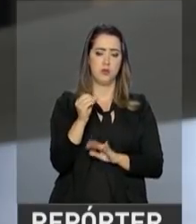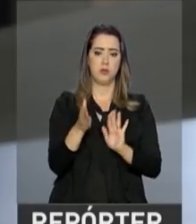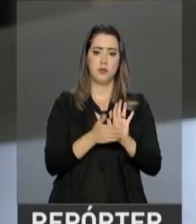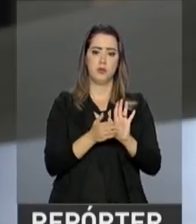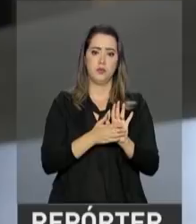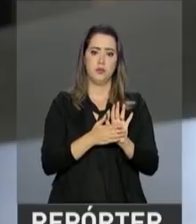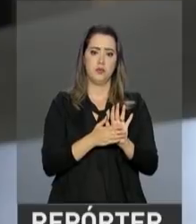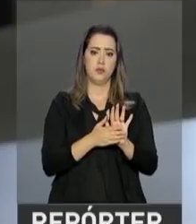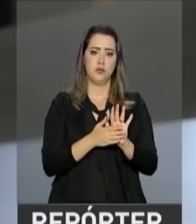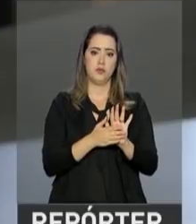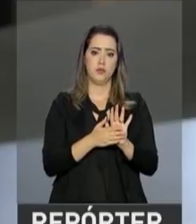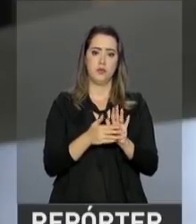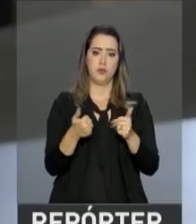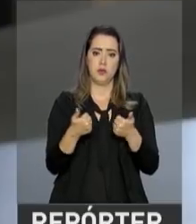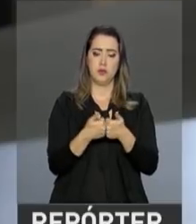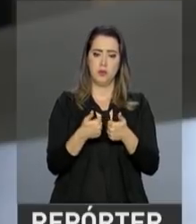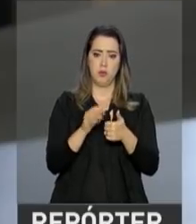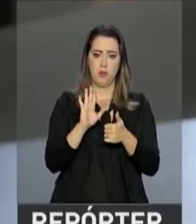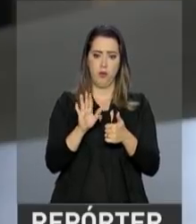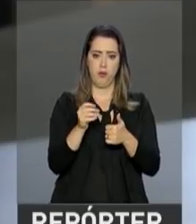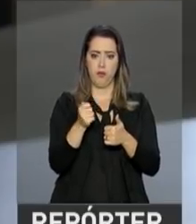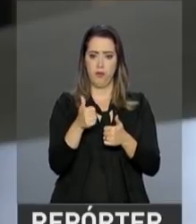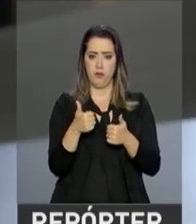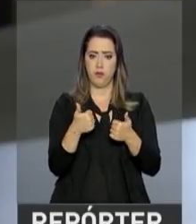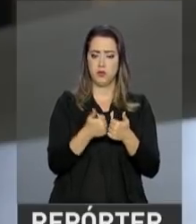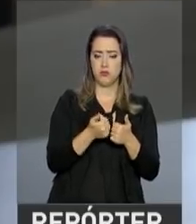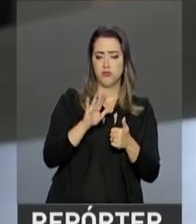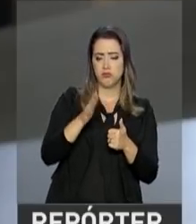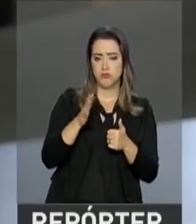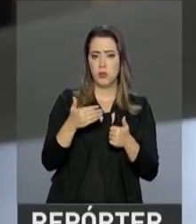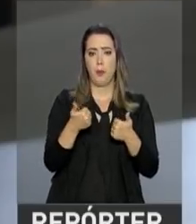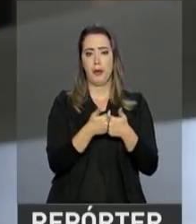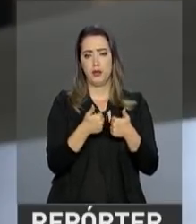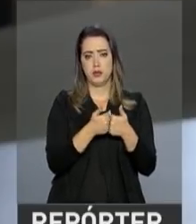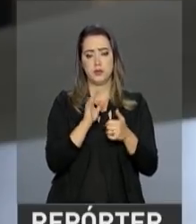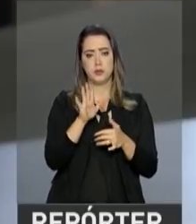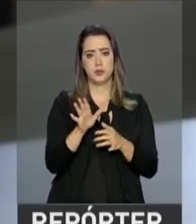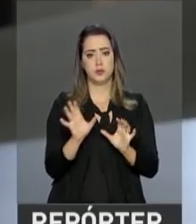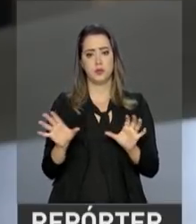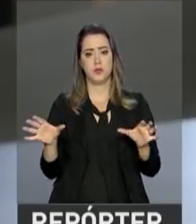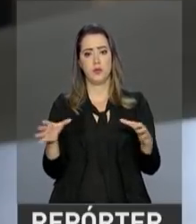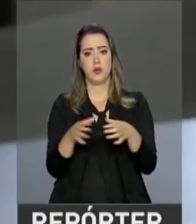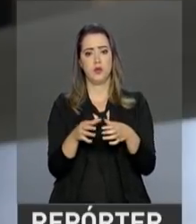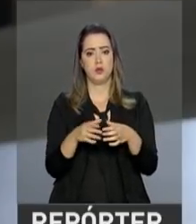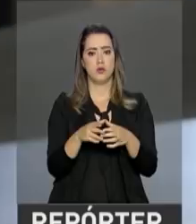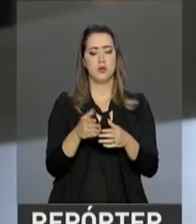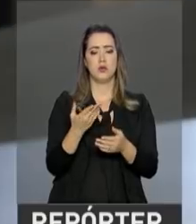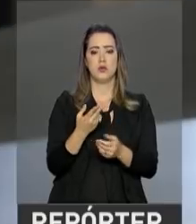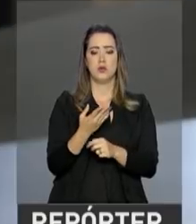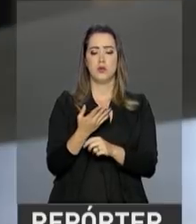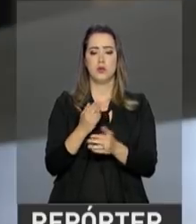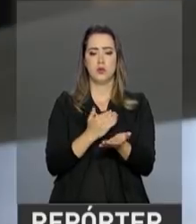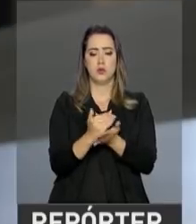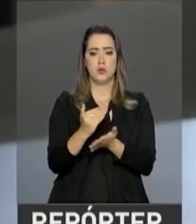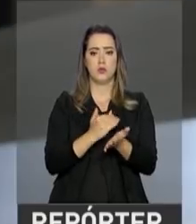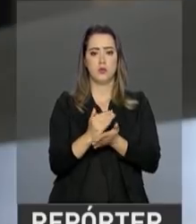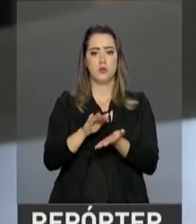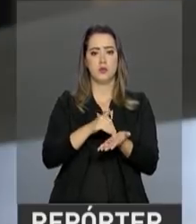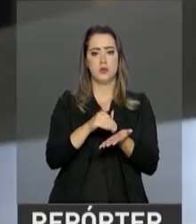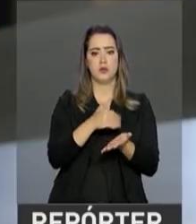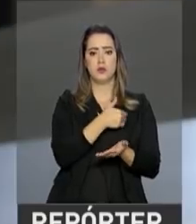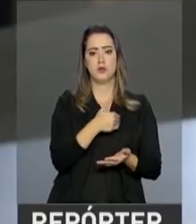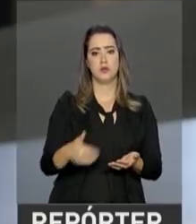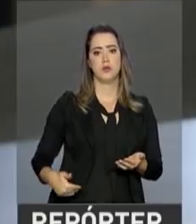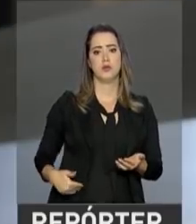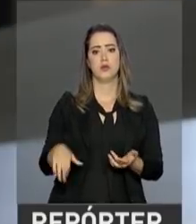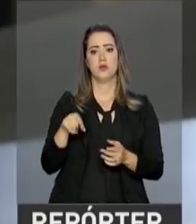é próximo disso mas aproximando disso e os atores do território comércio entrou em contato com a secretaria de governo com a